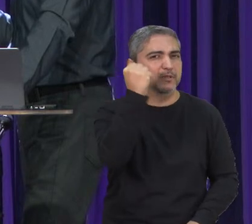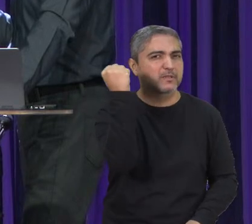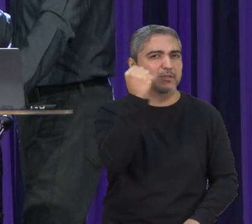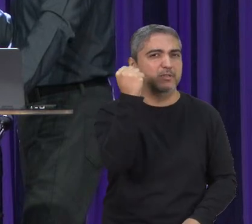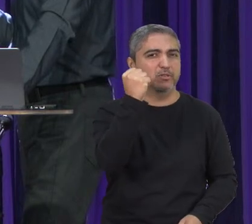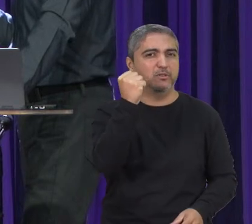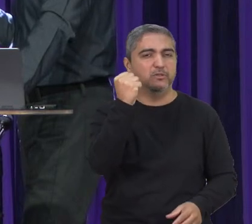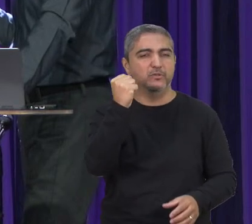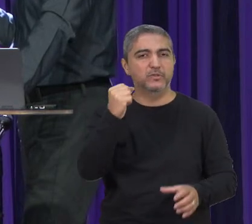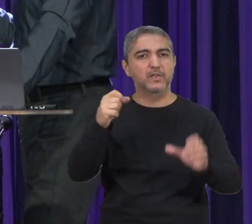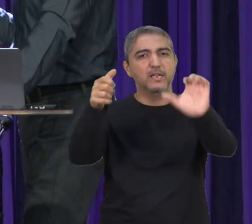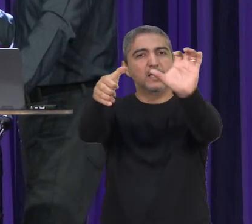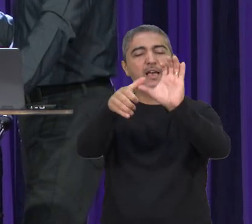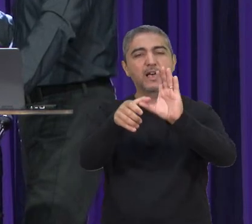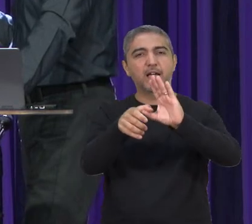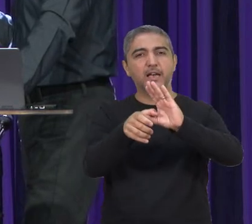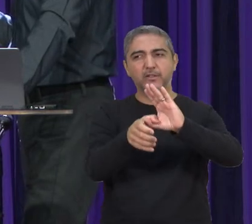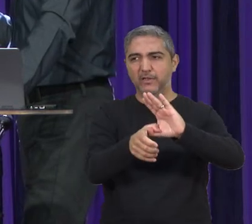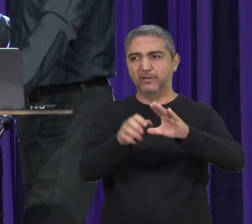adultério,